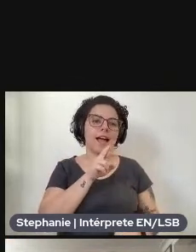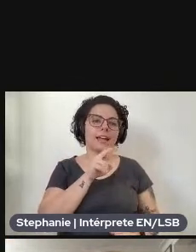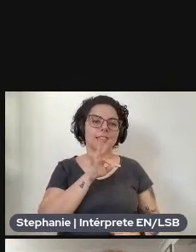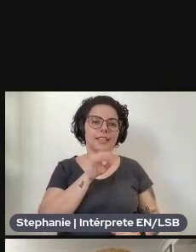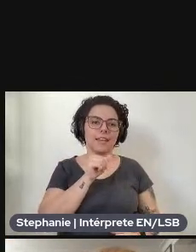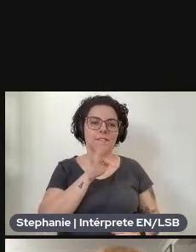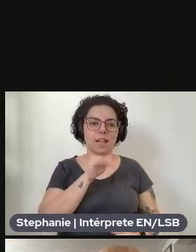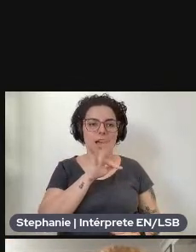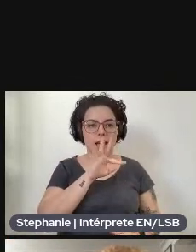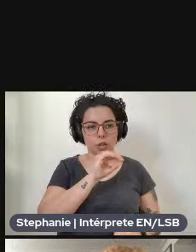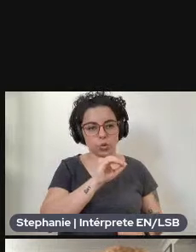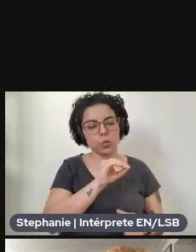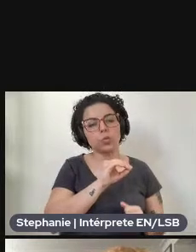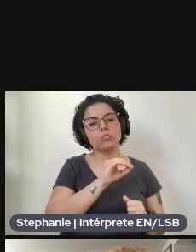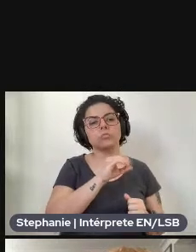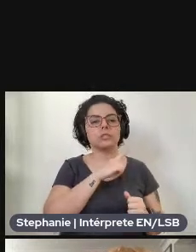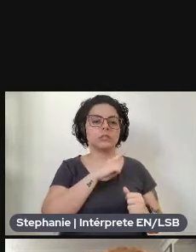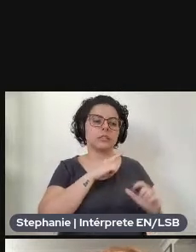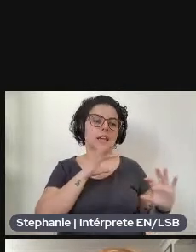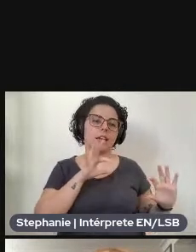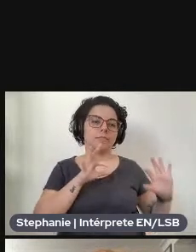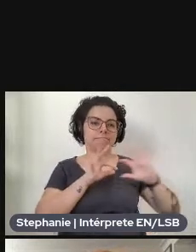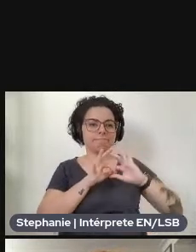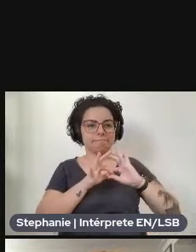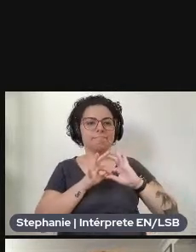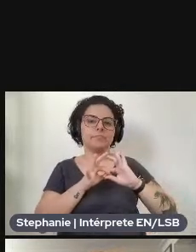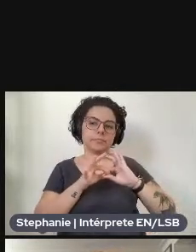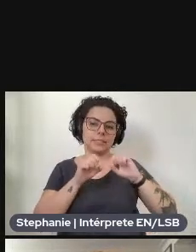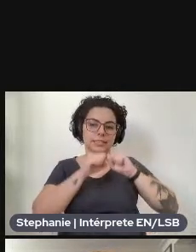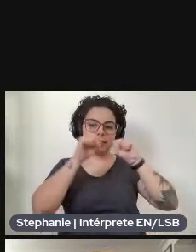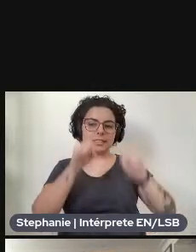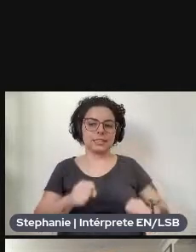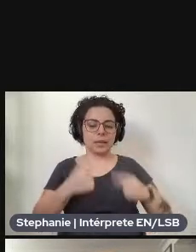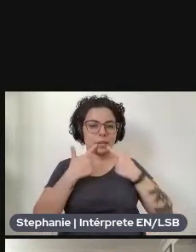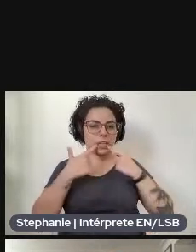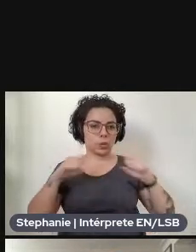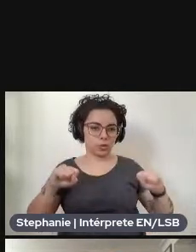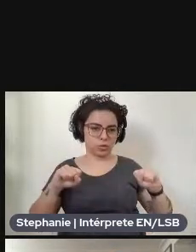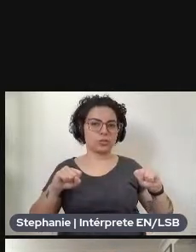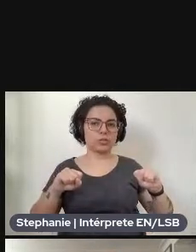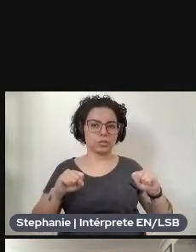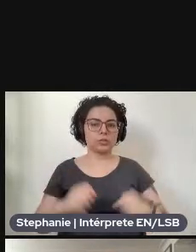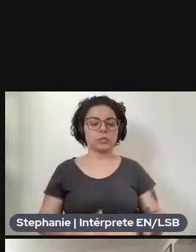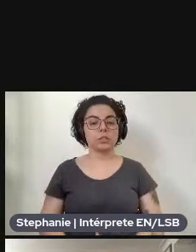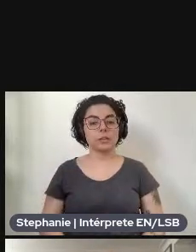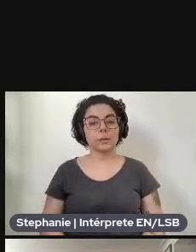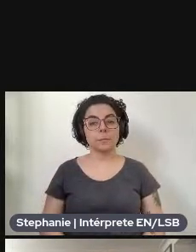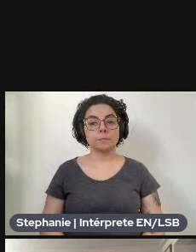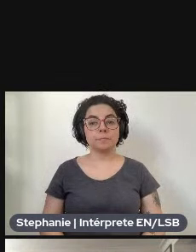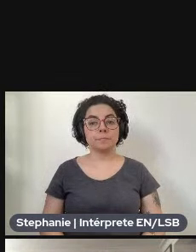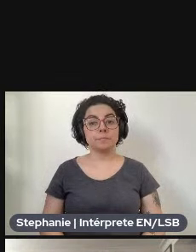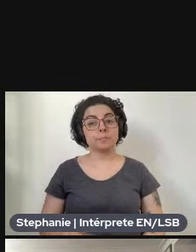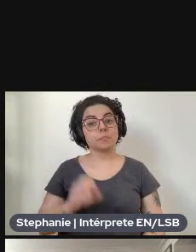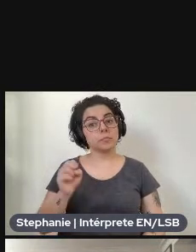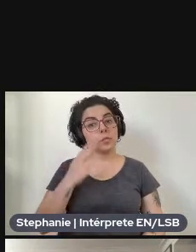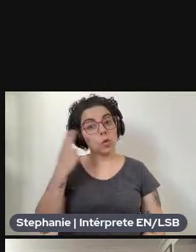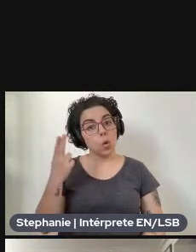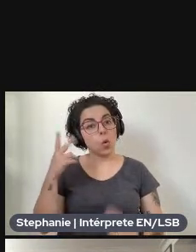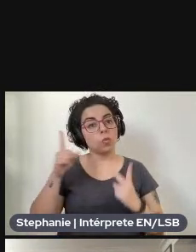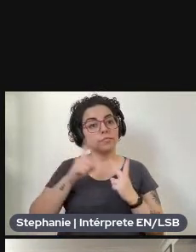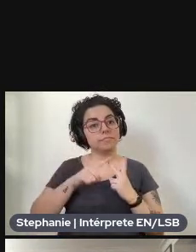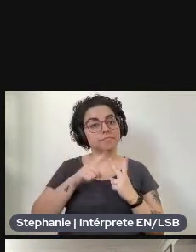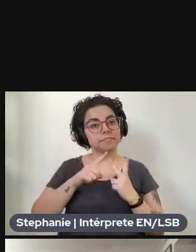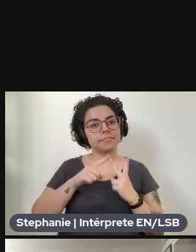digamos assim, por um sistema linguístico particular. Na outra perspectiva, que é a perspectiva que